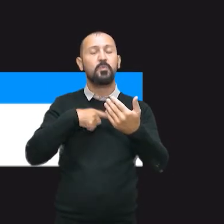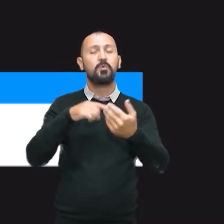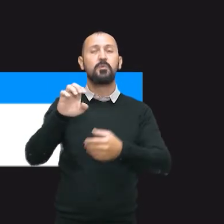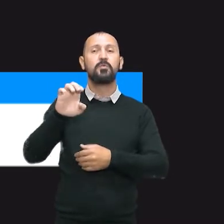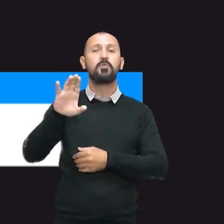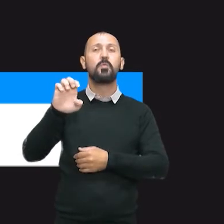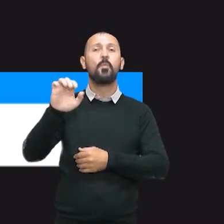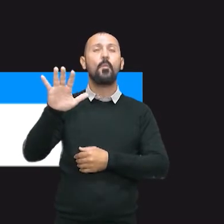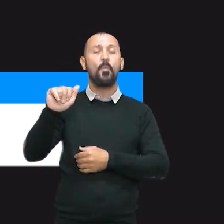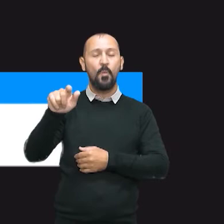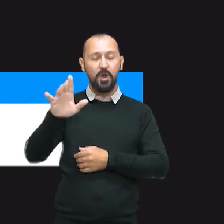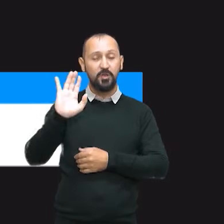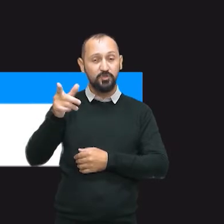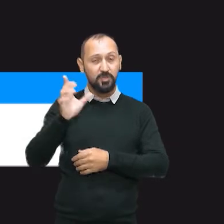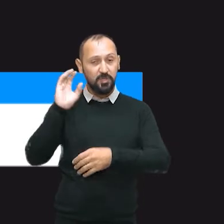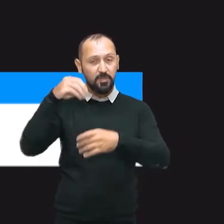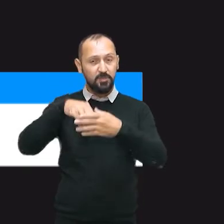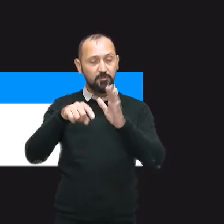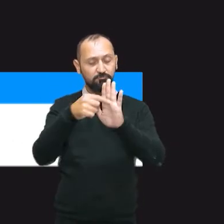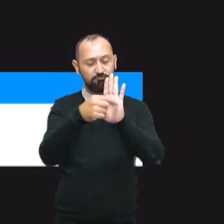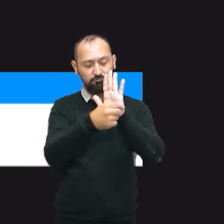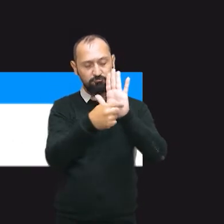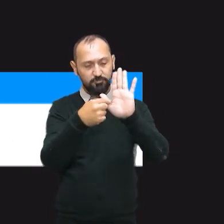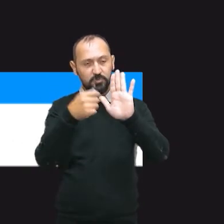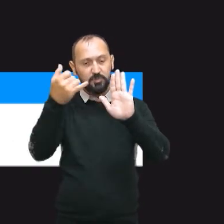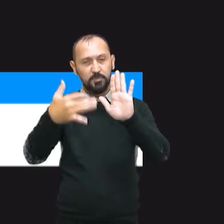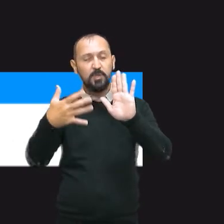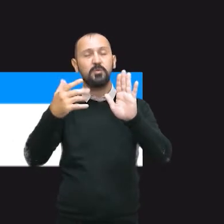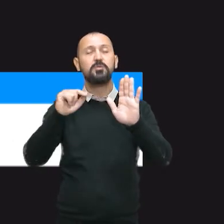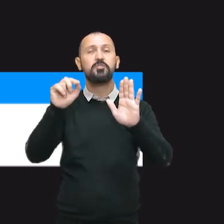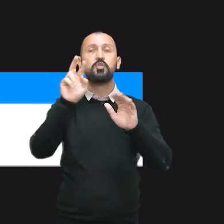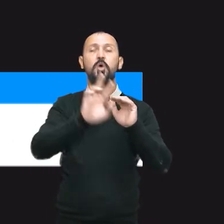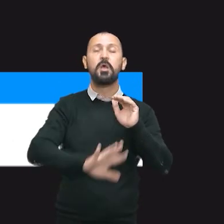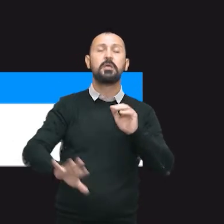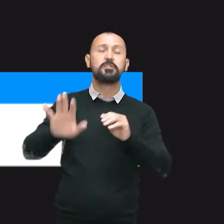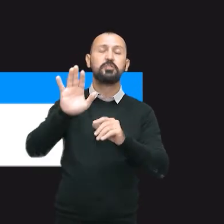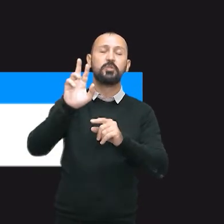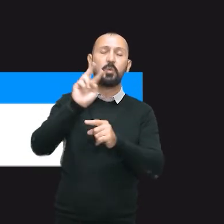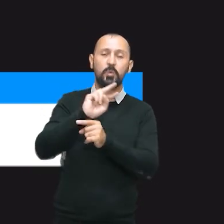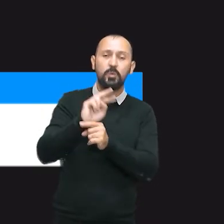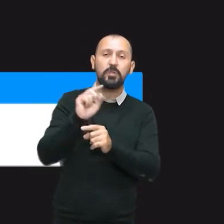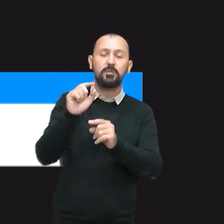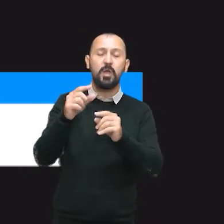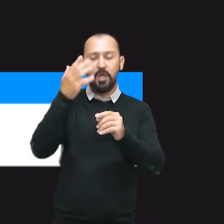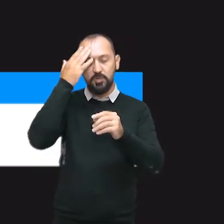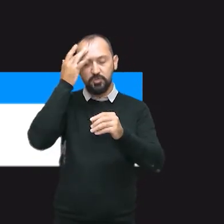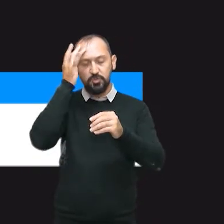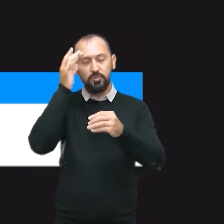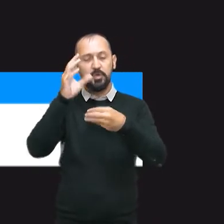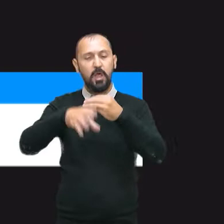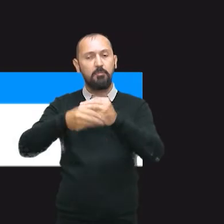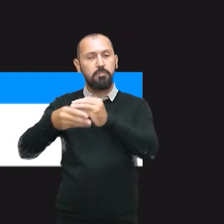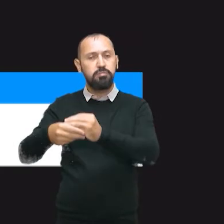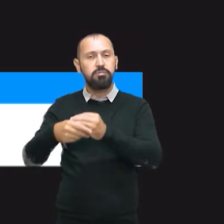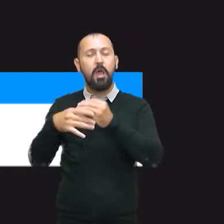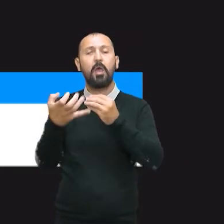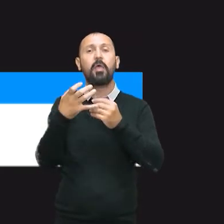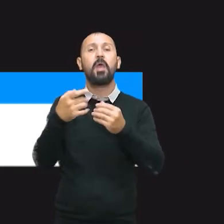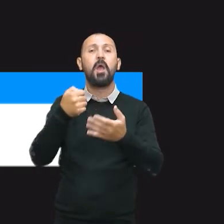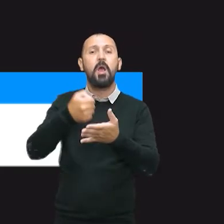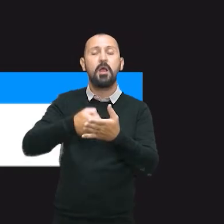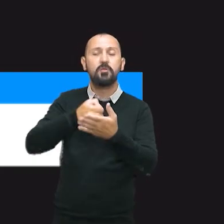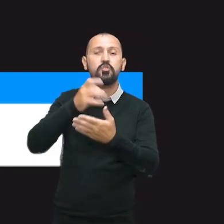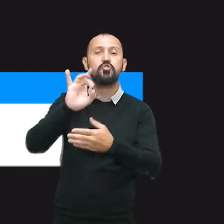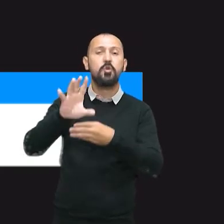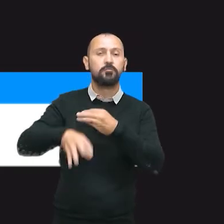que o Código, o Estatuto da Criança e do Adolescente já tem uma previsão genérica, eu acho que as emendas que foram colocadas ao